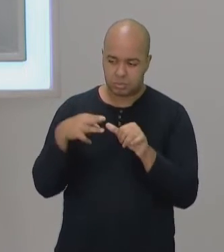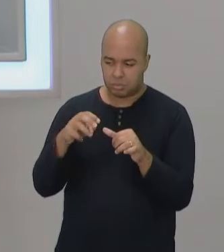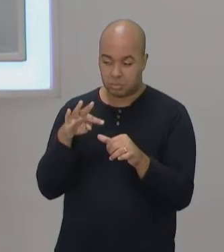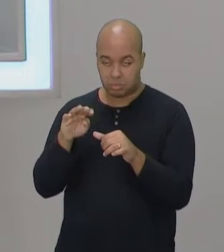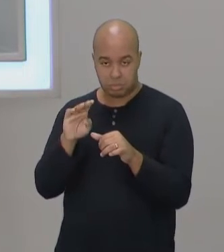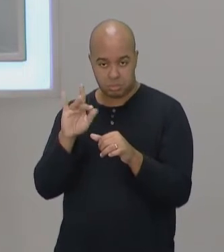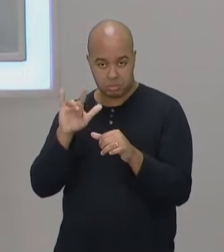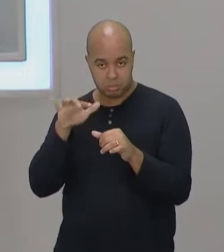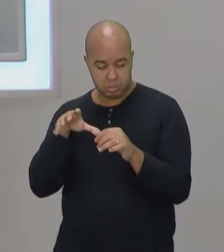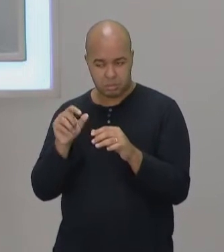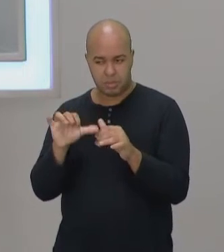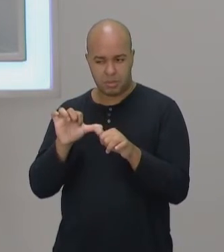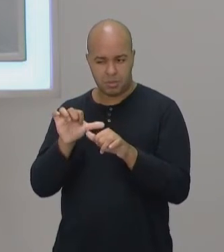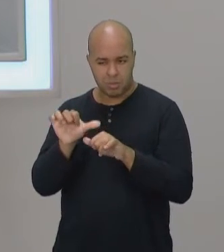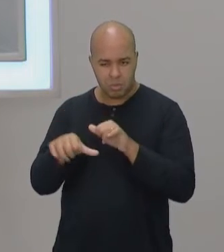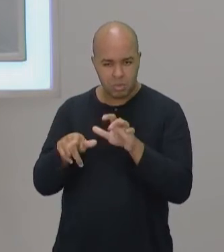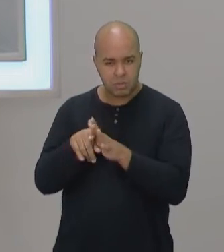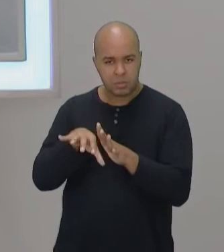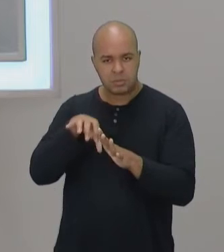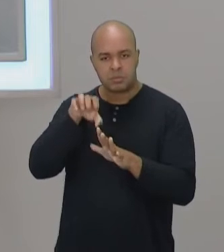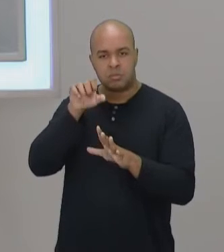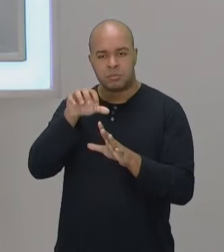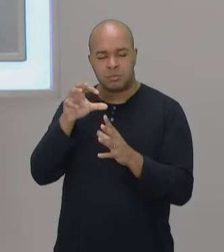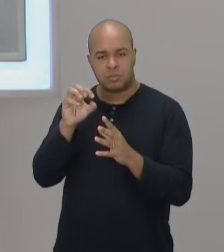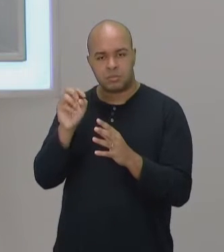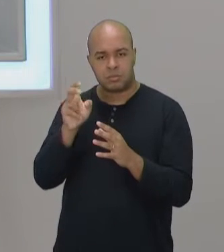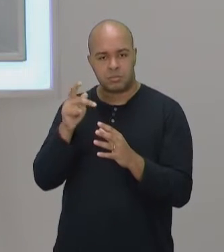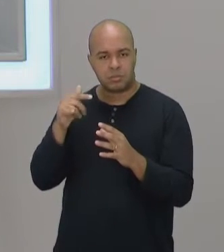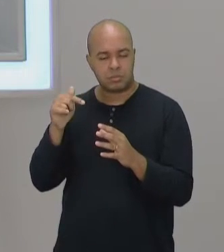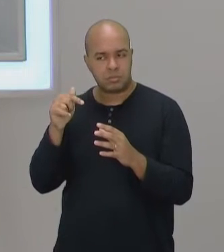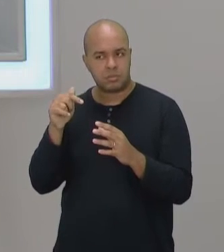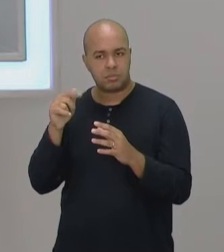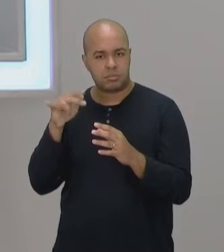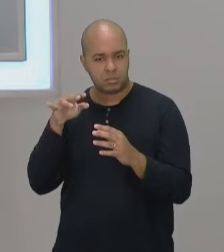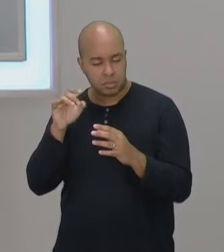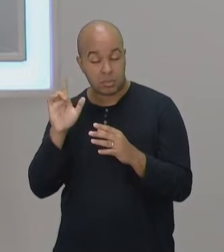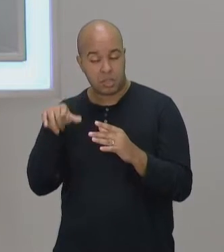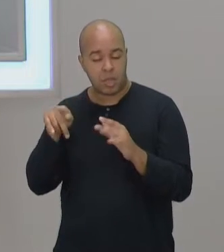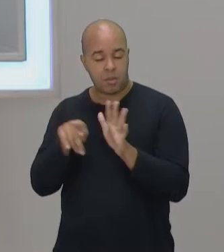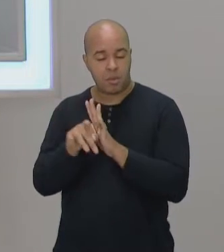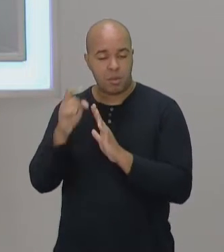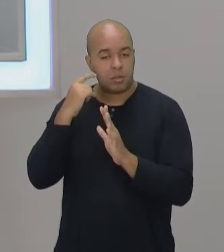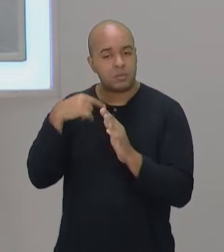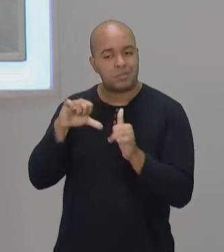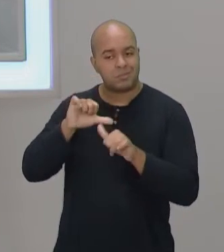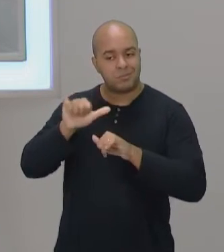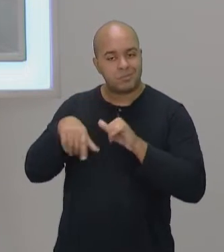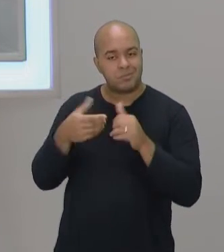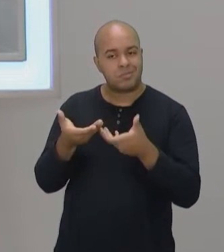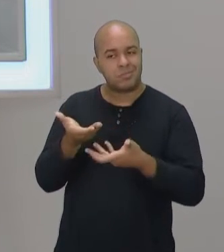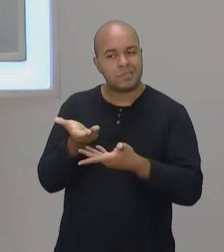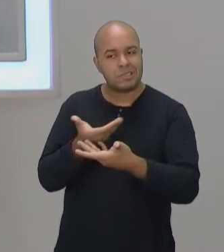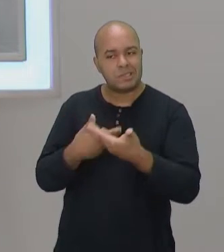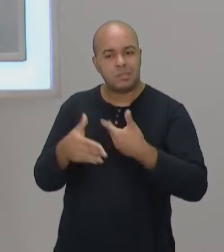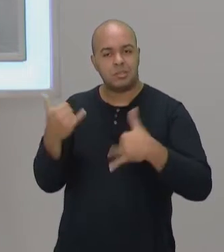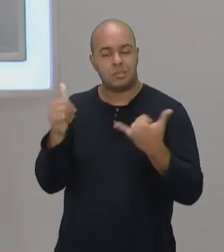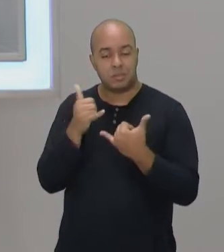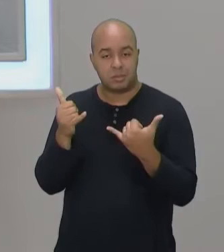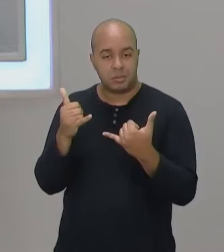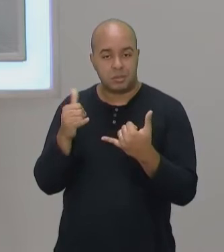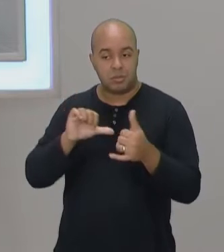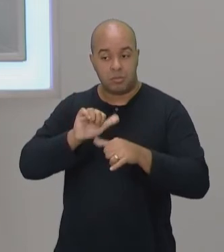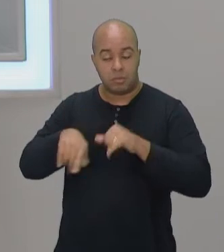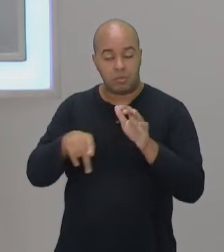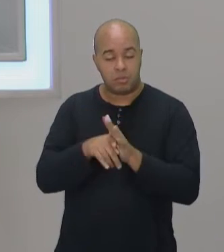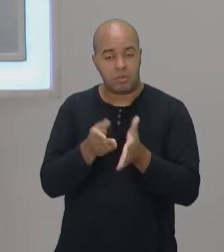metabolismo, vai sofrer o processo de respiração, de oxidação, e isso aí vai ser transformado em conversão energética